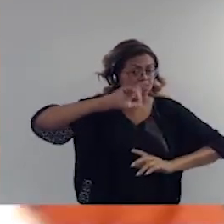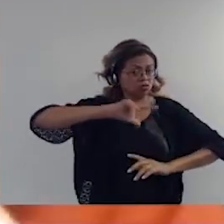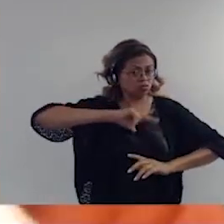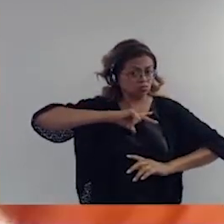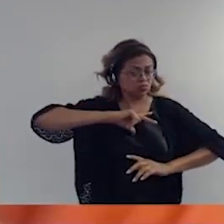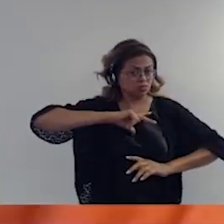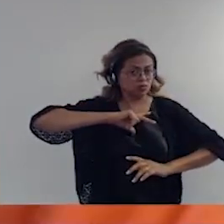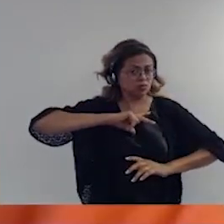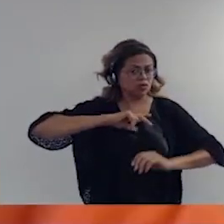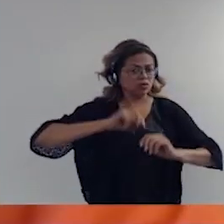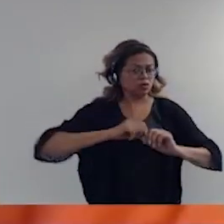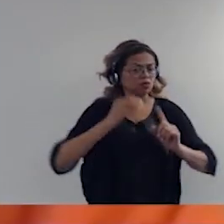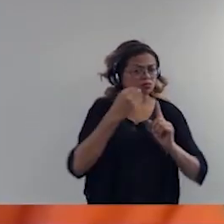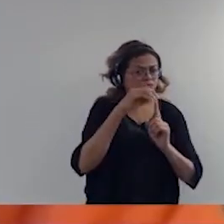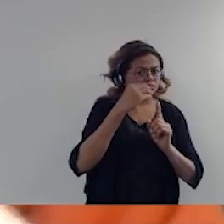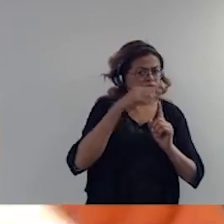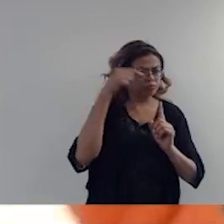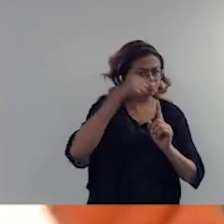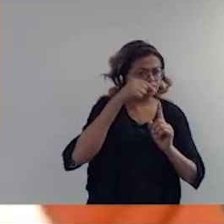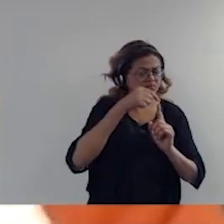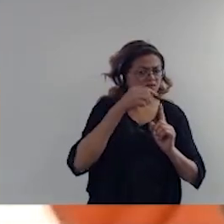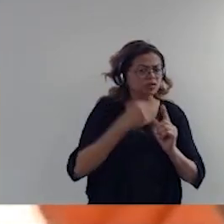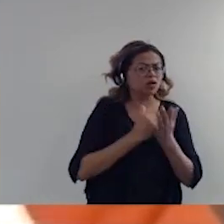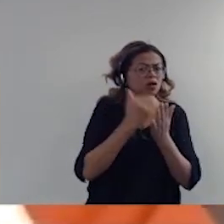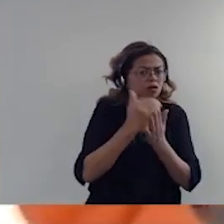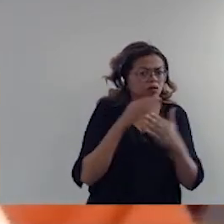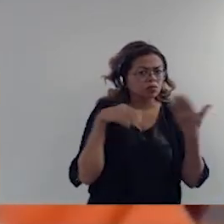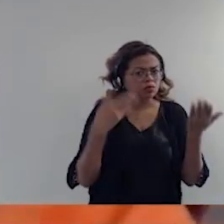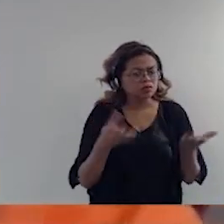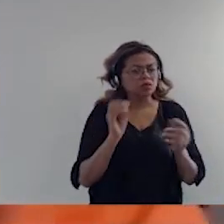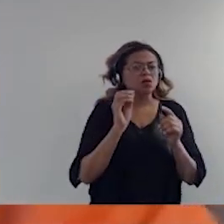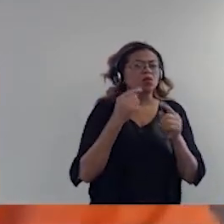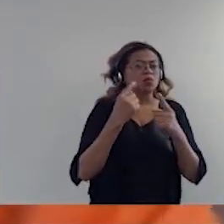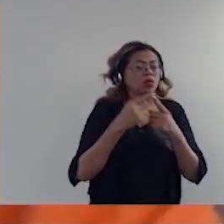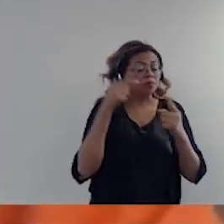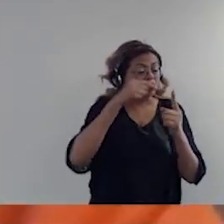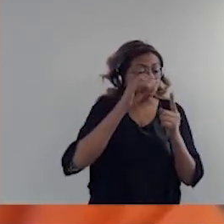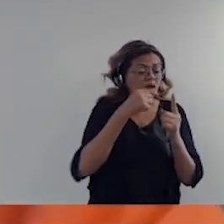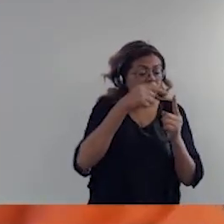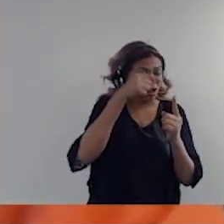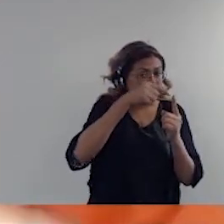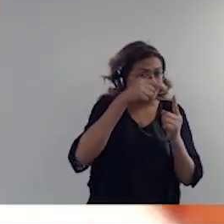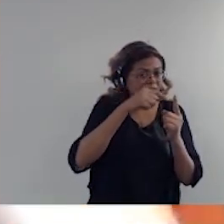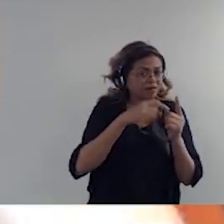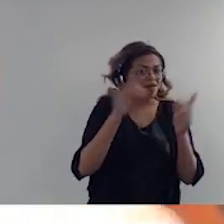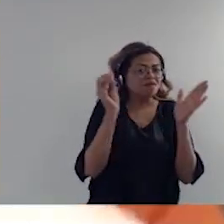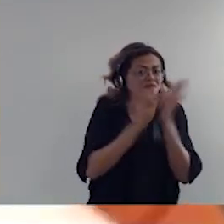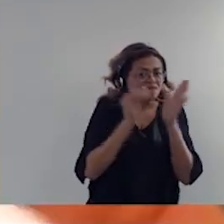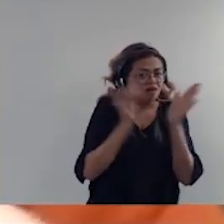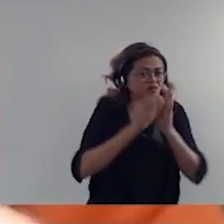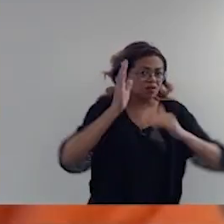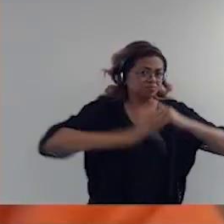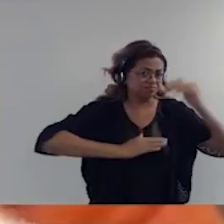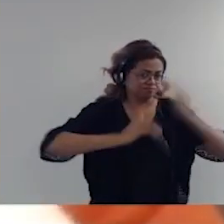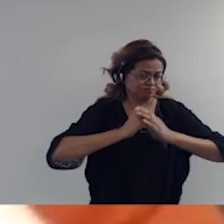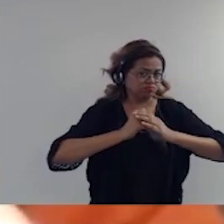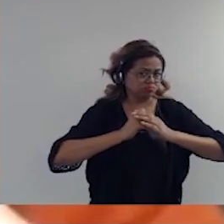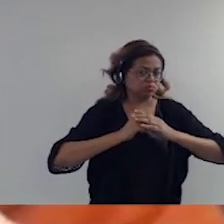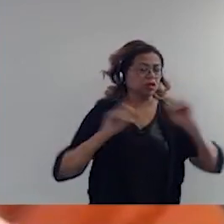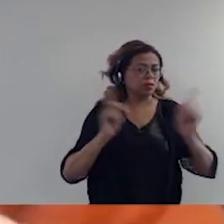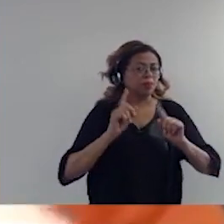A vulnerabilidade, ela não se dá pela falta de capacidade individual. Como eu disse anteriormente,